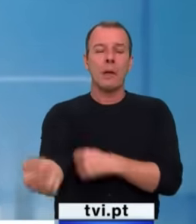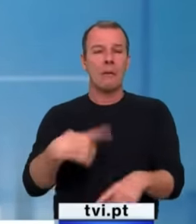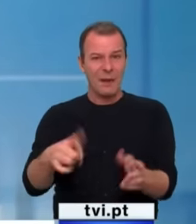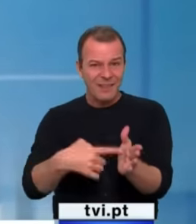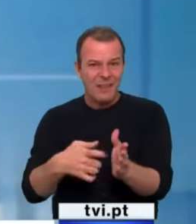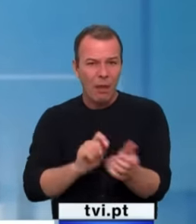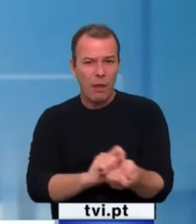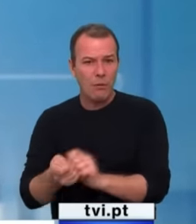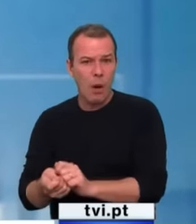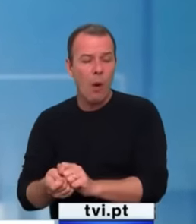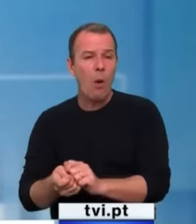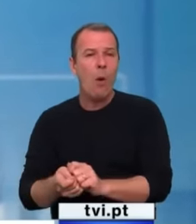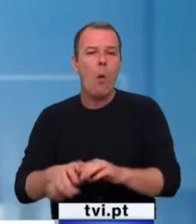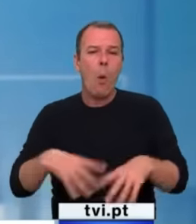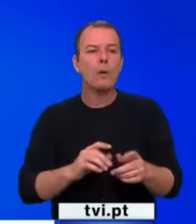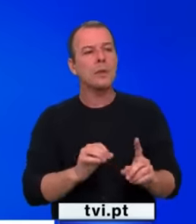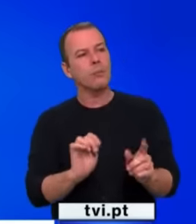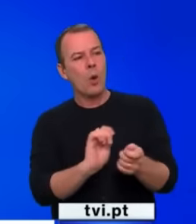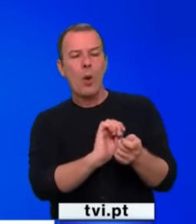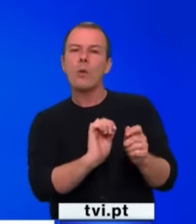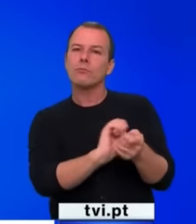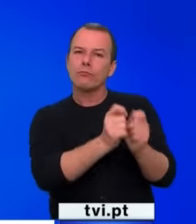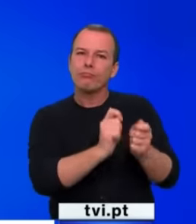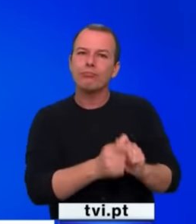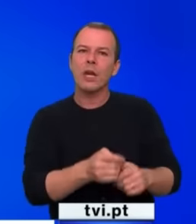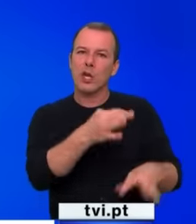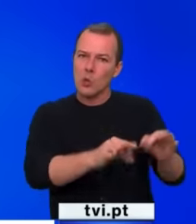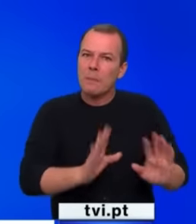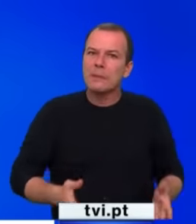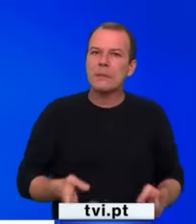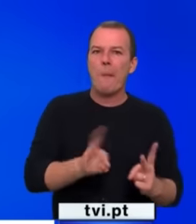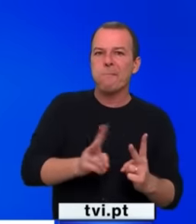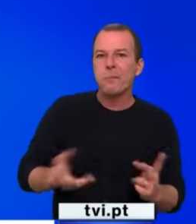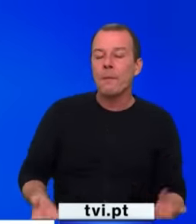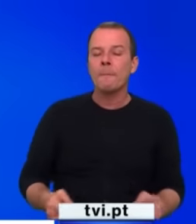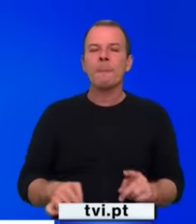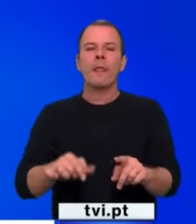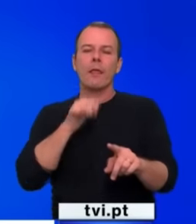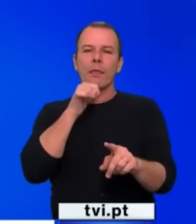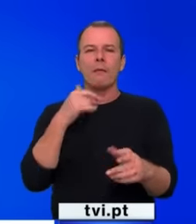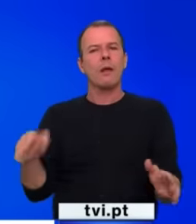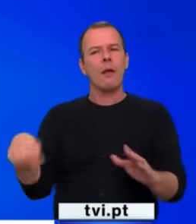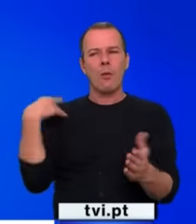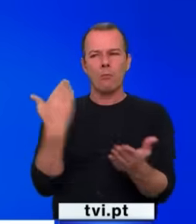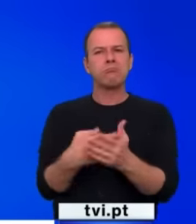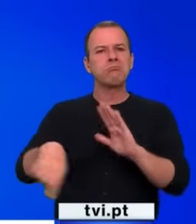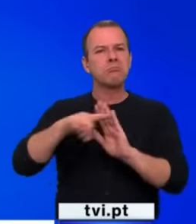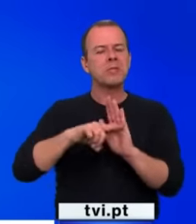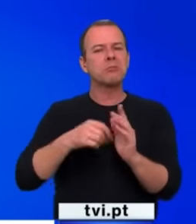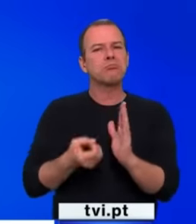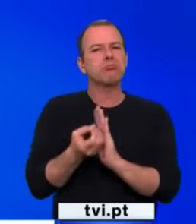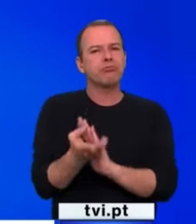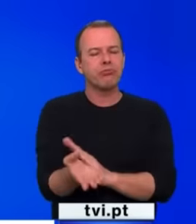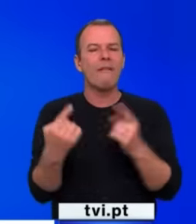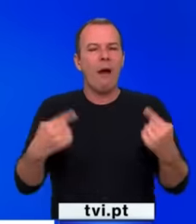é necessária uma reforma da justiça? Ao longo dos últimos anos têm sido adotadas muitas medidas. Aquilo que os